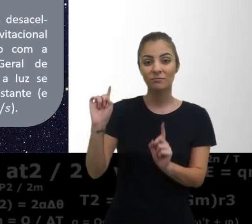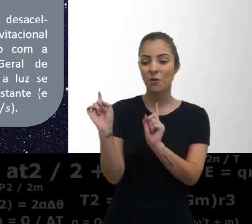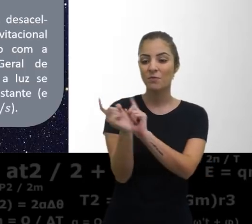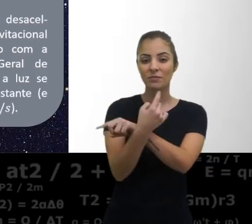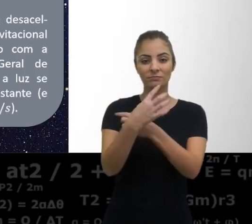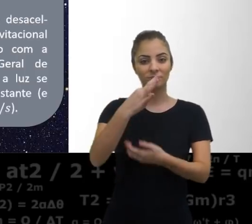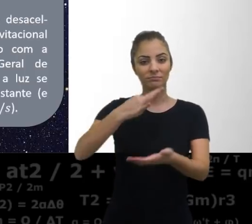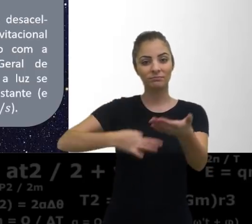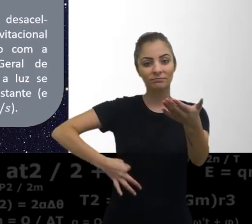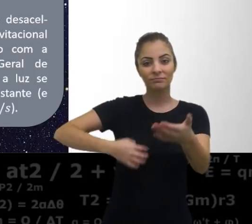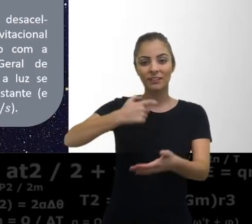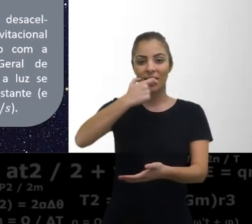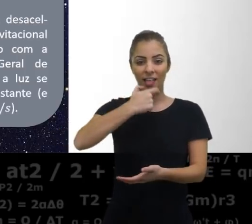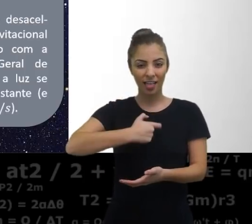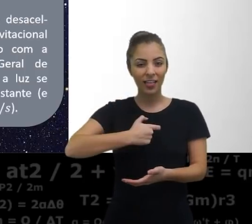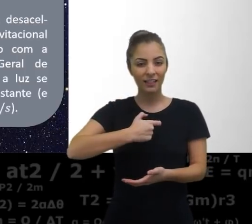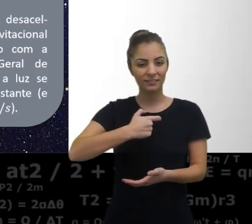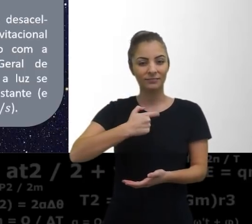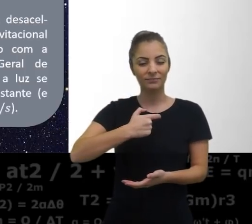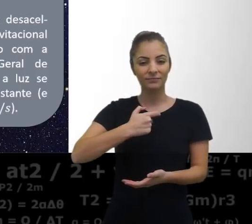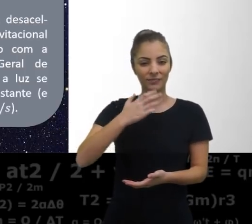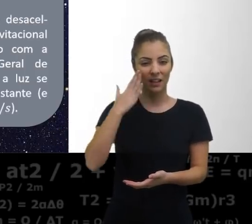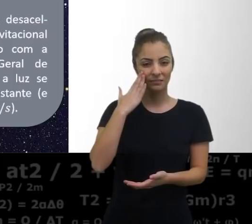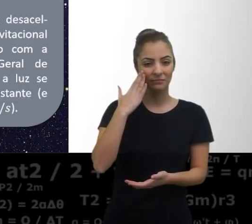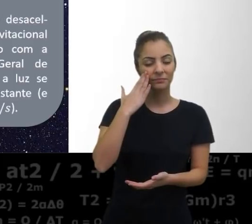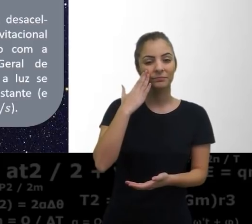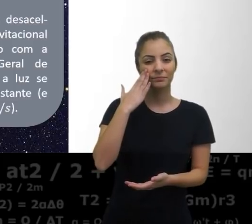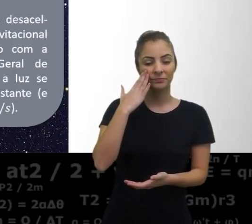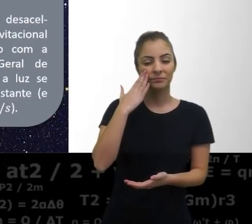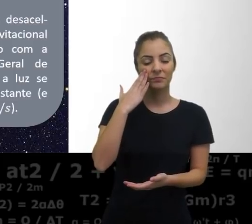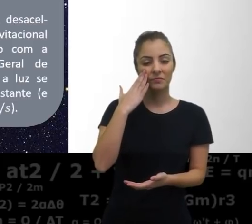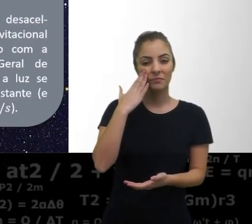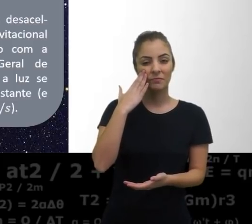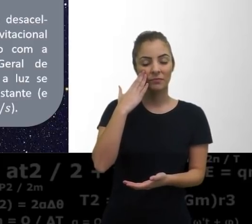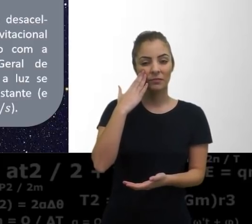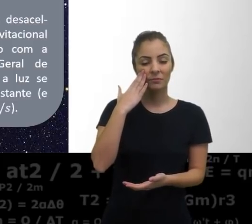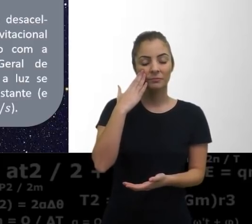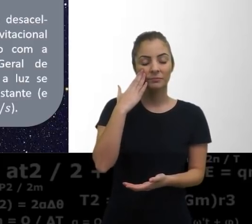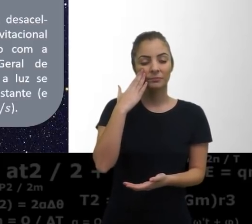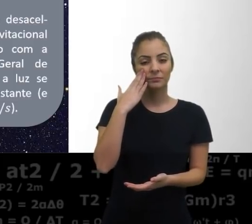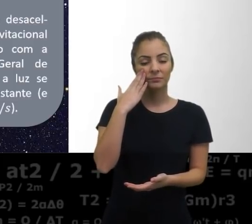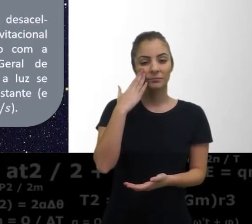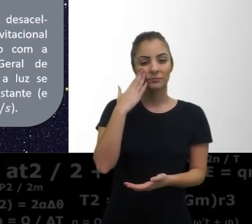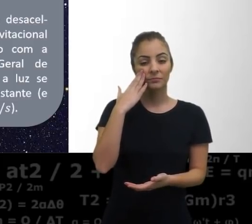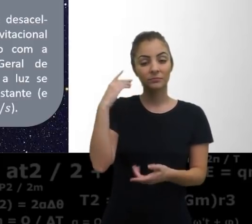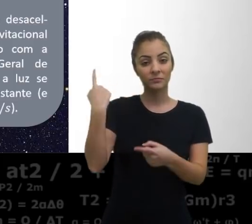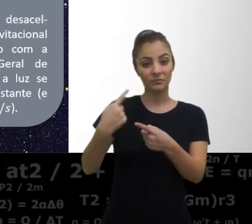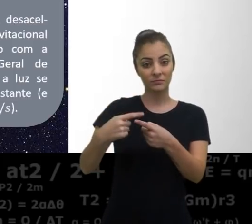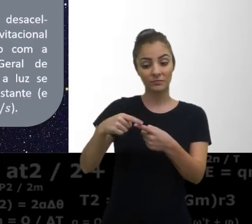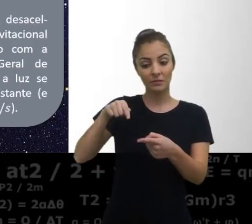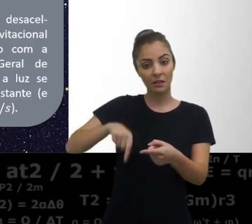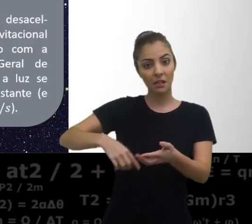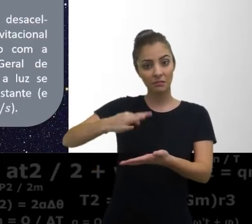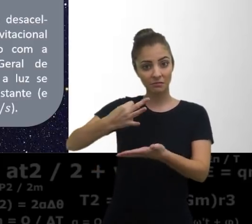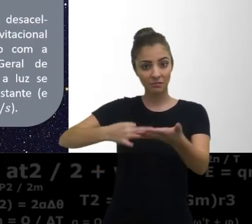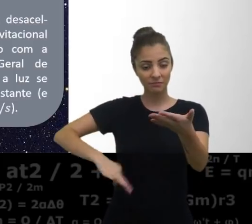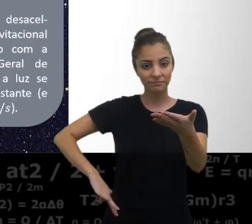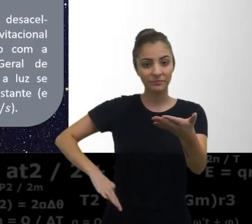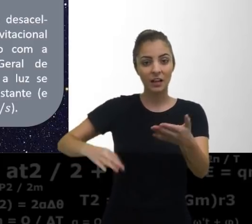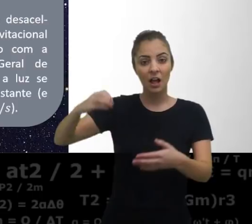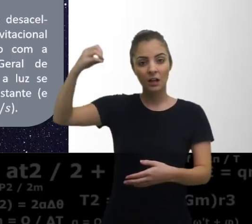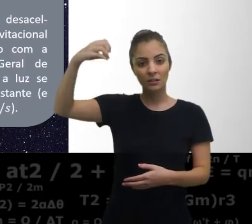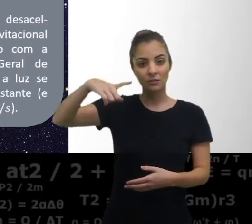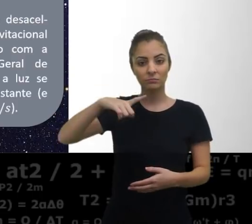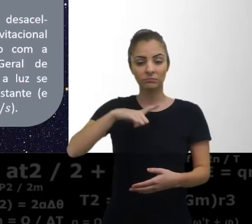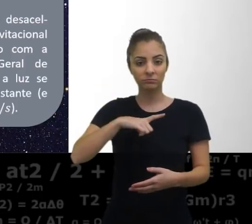em contradição com a teoria da relatividade de Einstein. Tá? Porque na teoria da relatividade, a luz se move